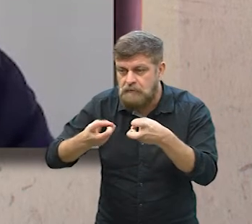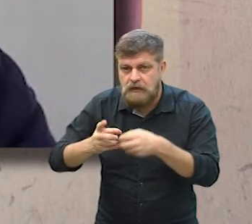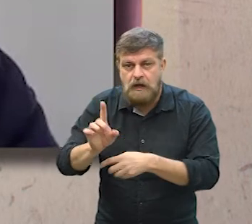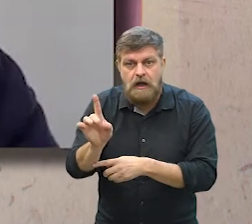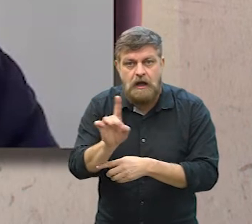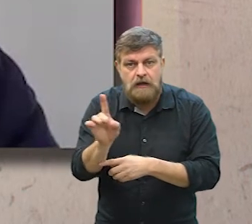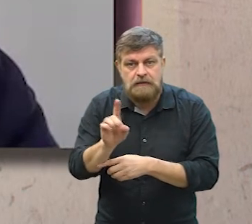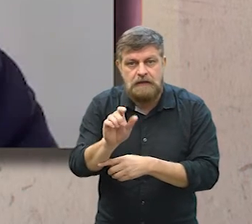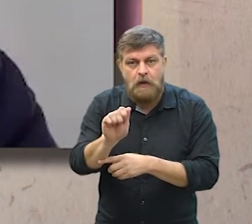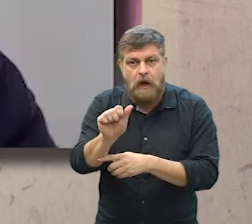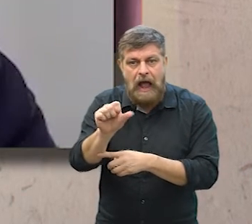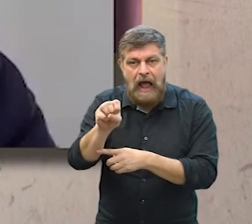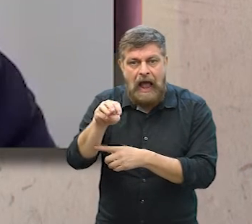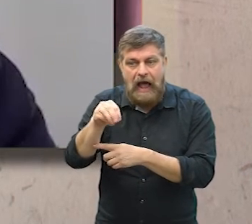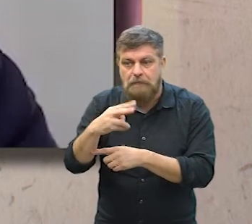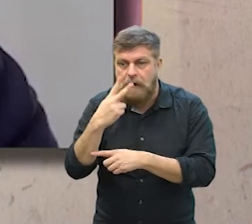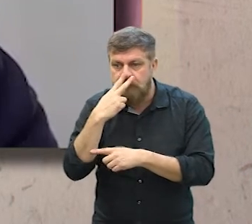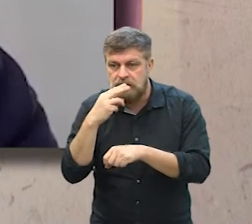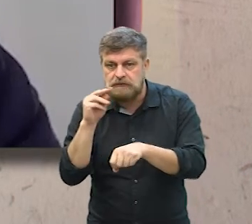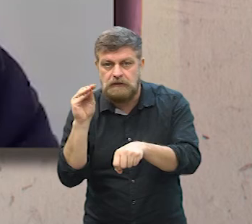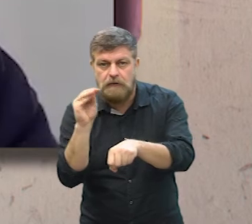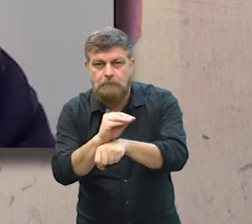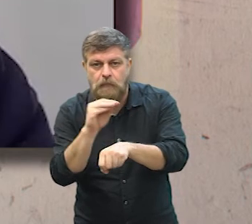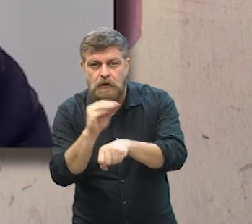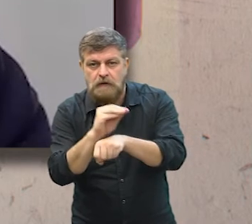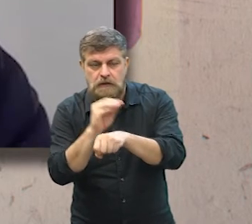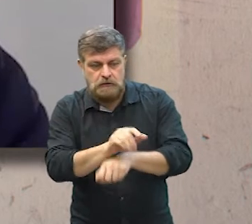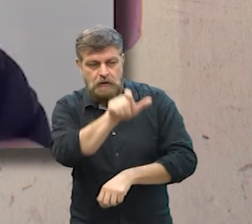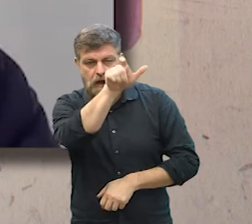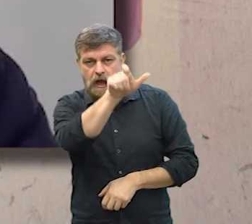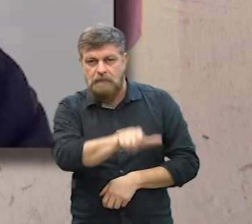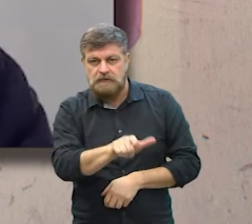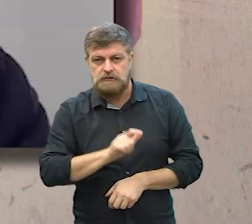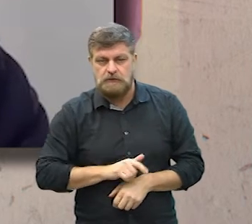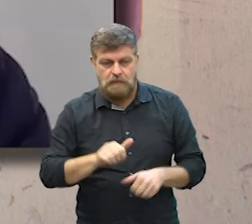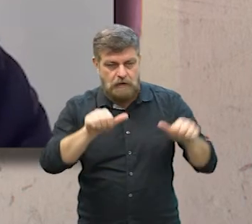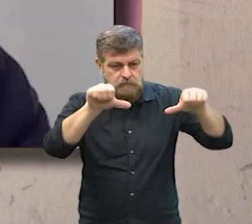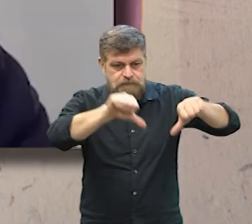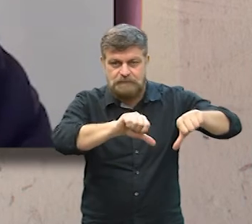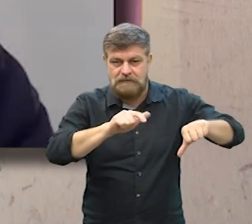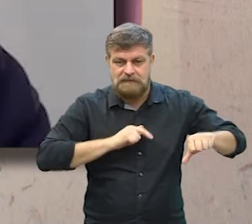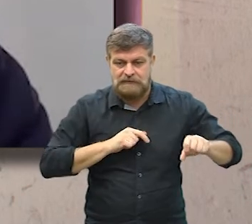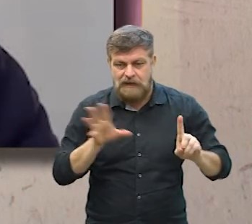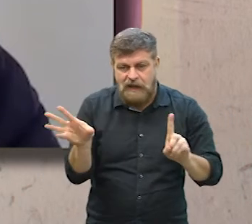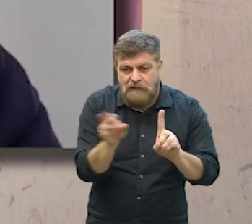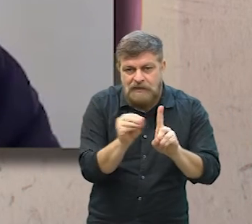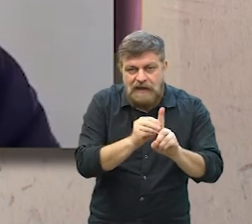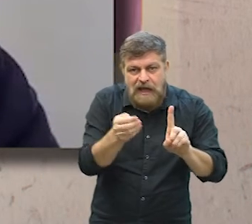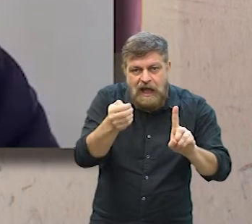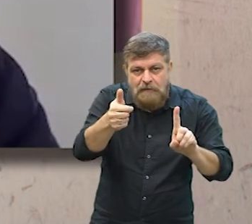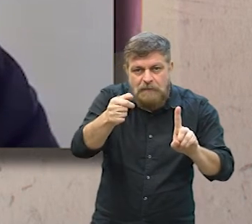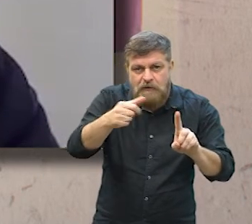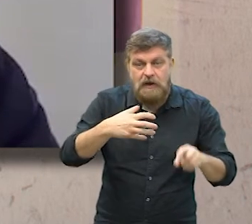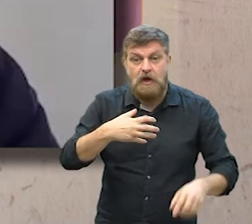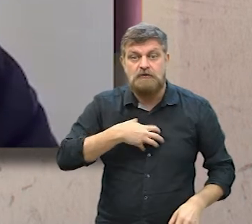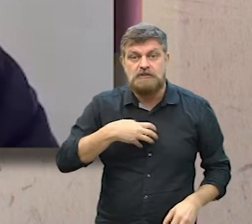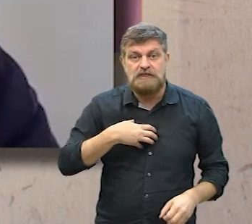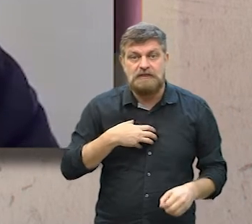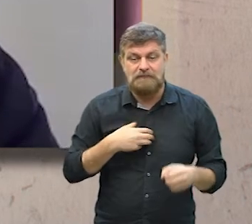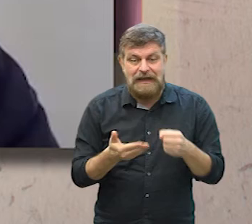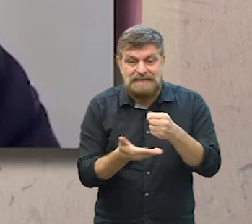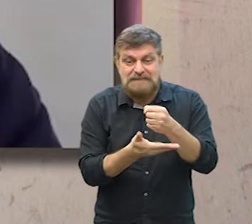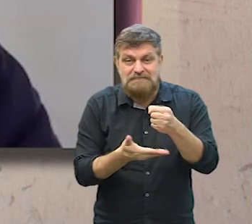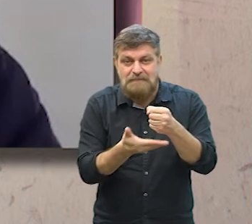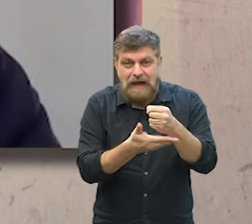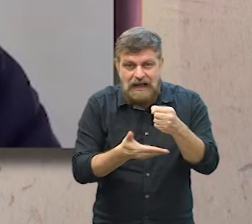gente viu que a asma poderia ser até protetora para o paciente em termos de ter menos chance de pegar coronavírus e ter formas mais